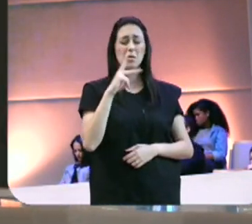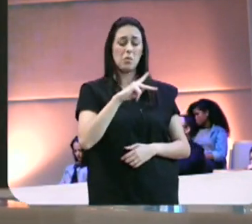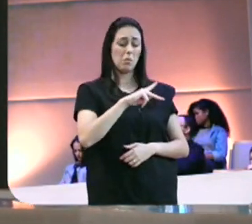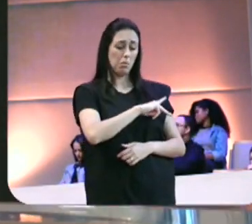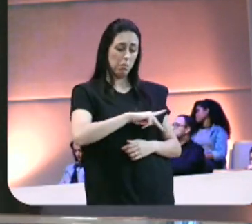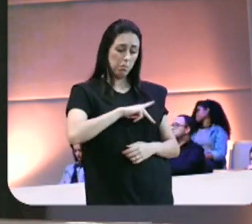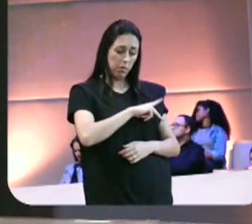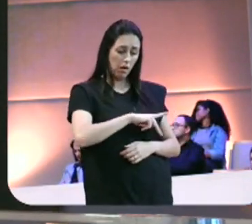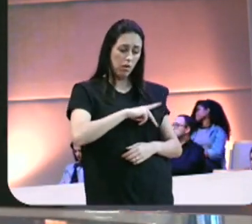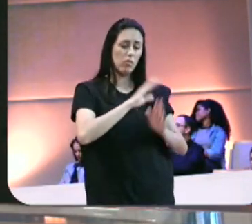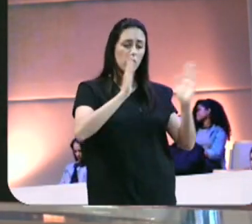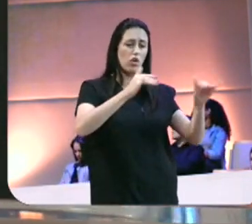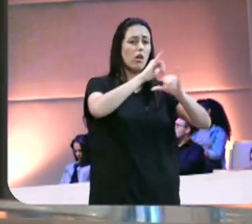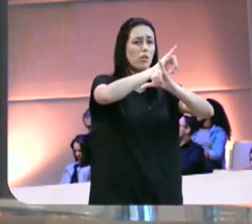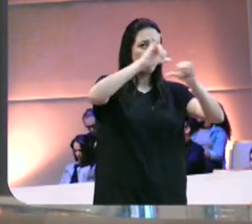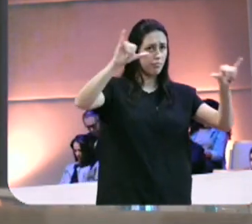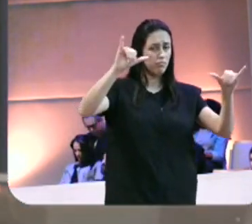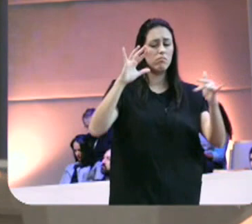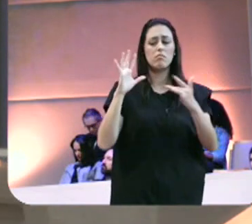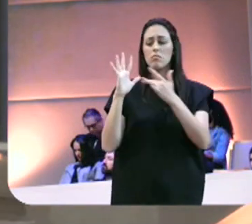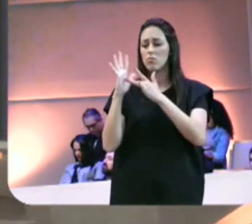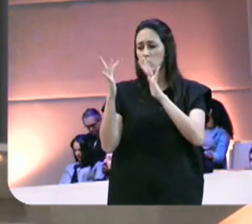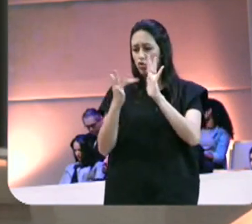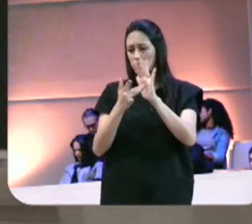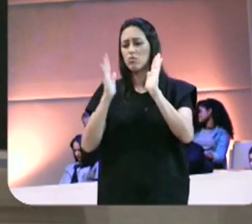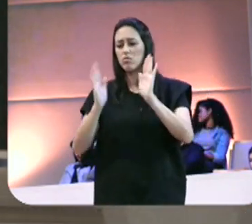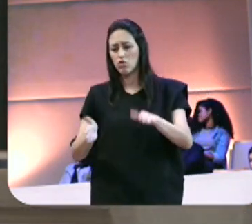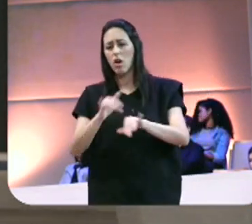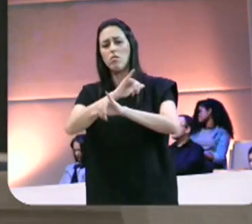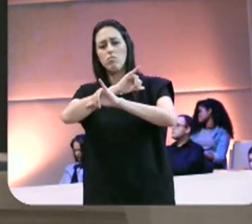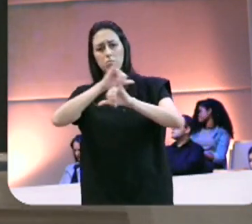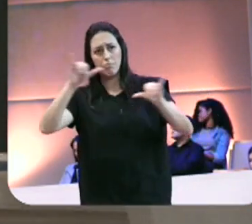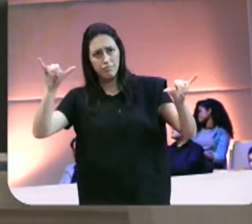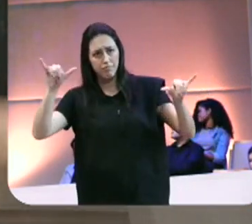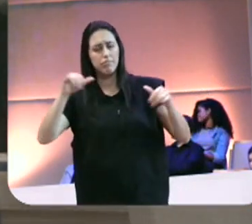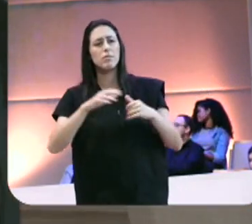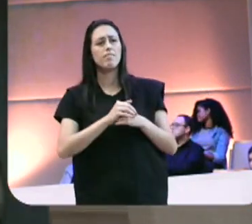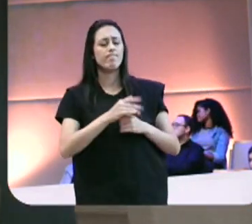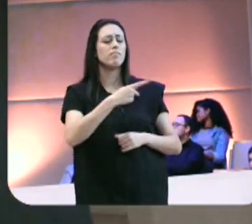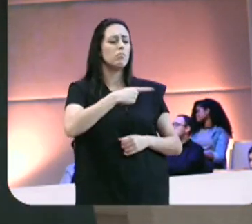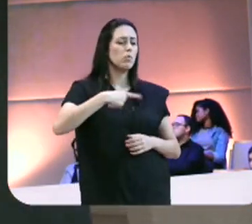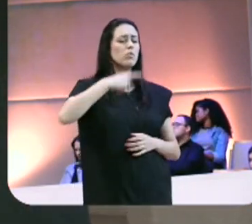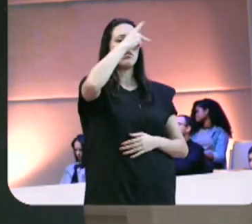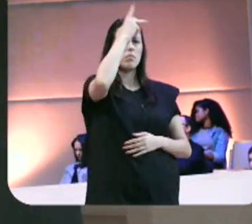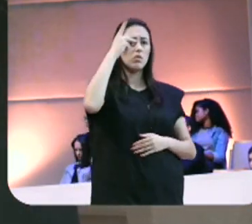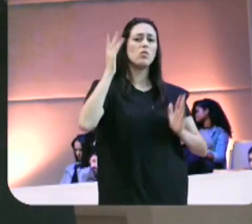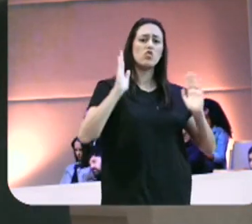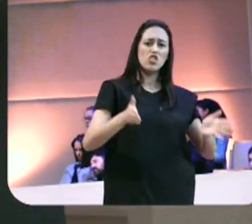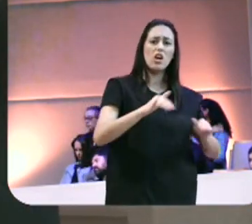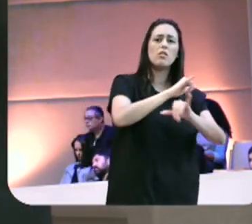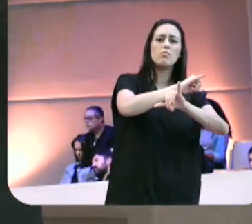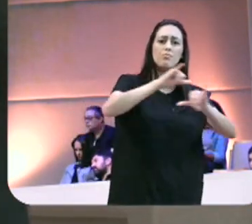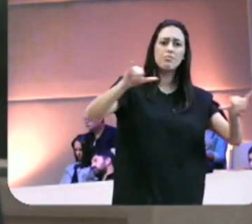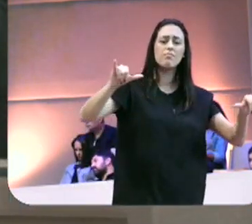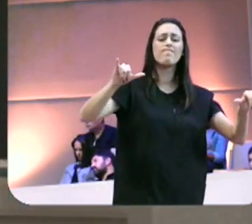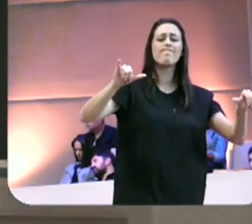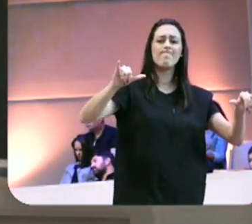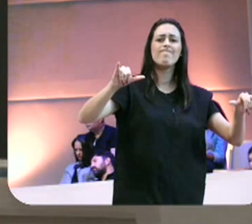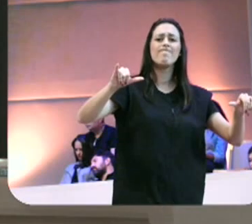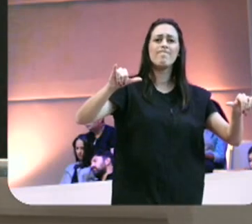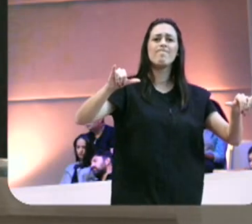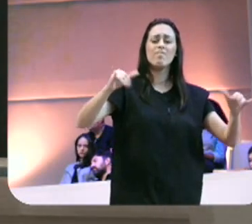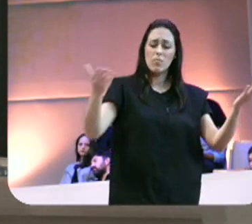deu, que o próprio Jesus Cristo, antes de subir ao céu, nos deu, e que o pastor Pascoal também nos comissiona. E nesse